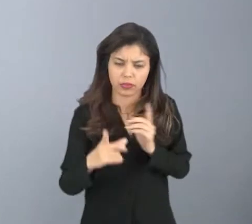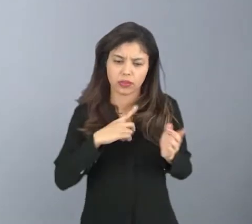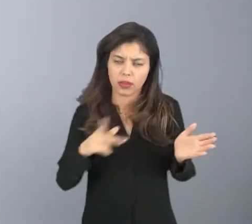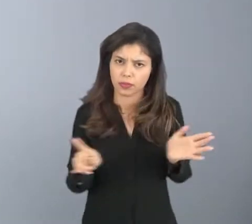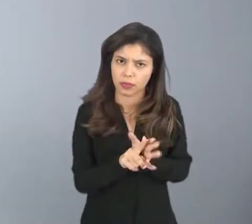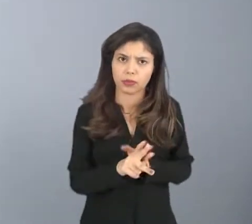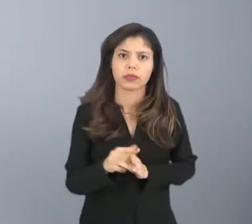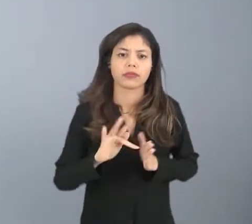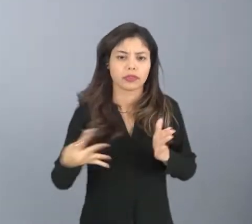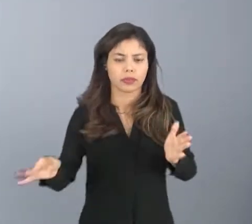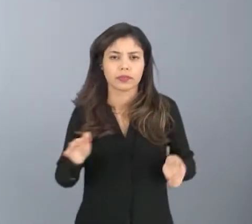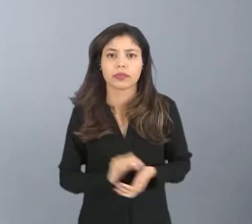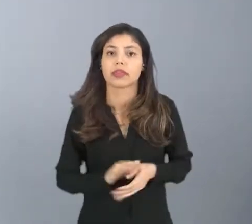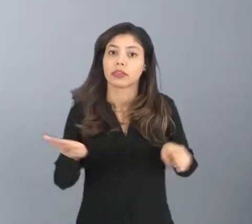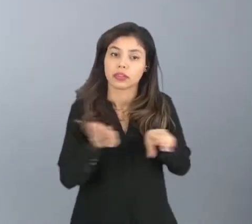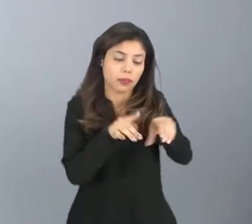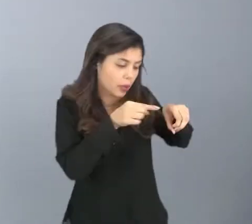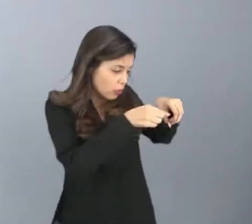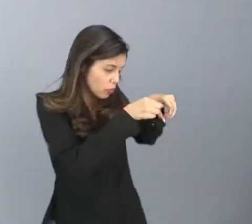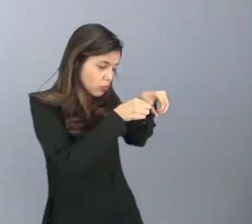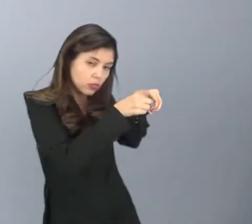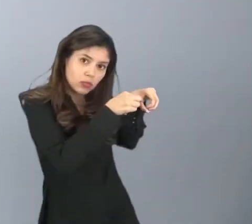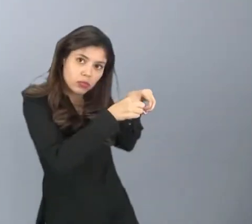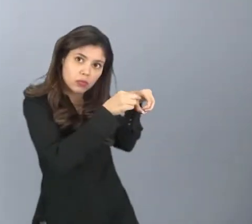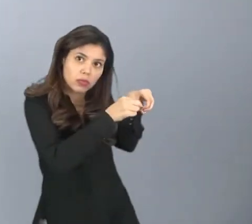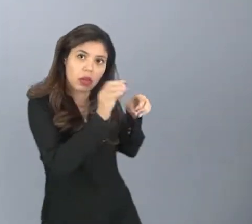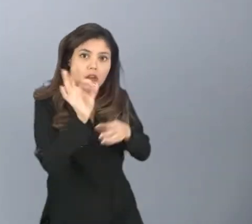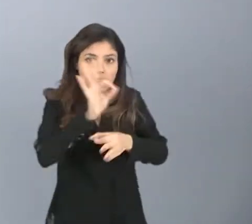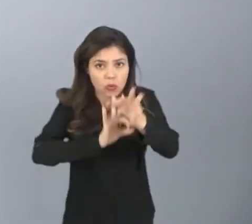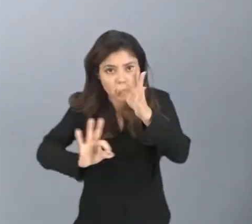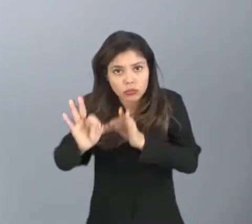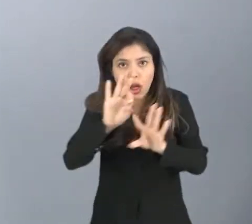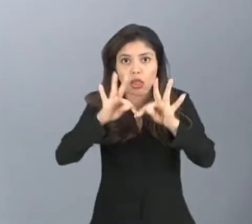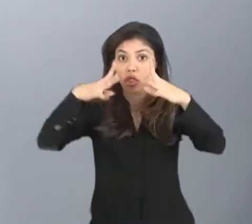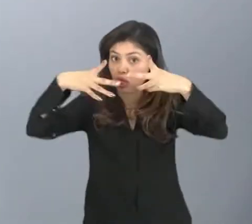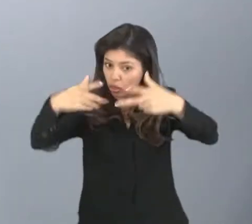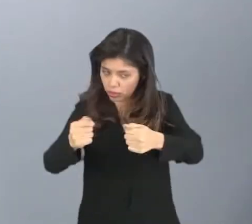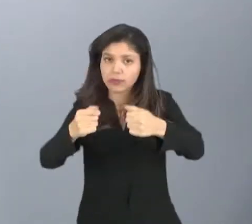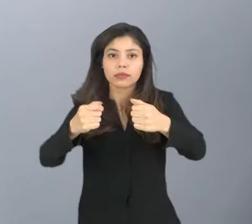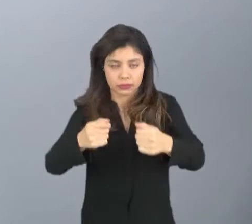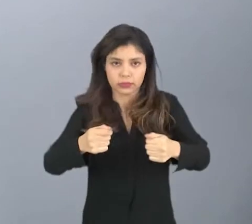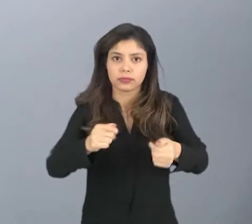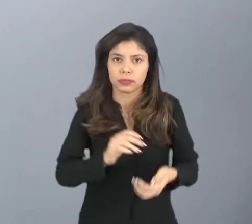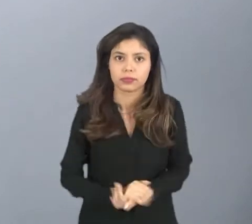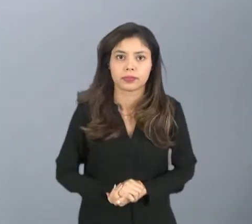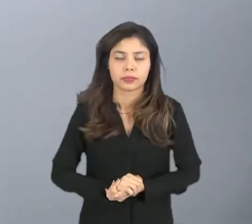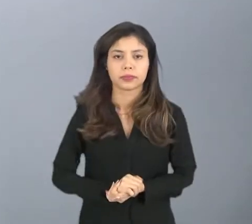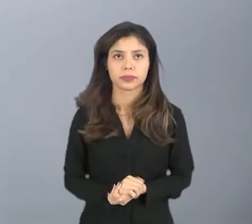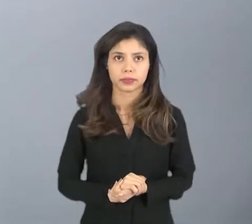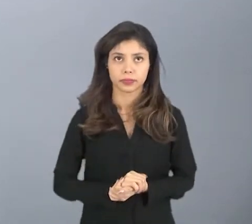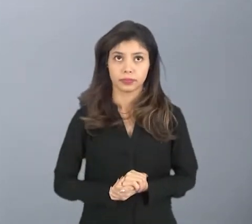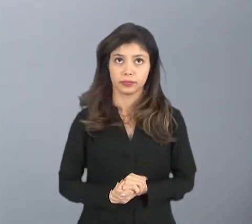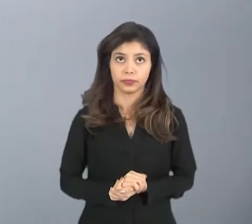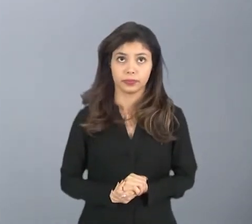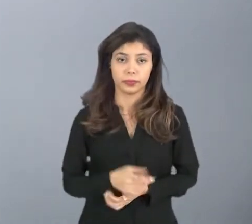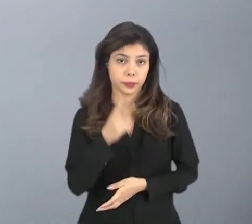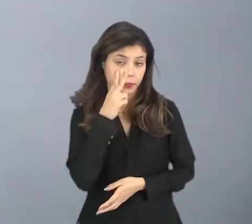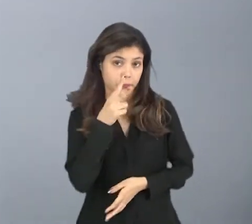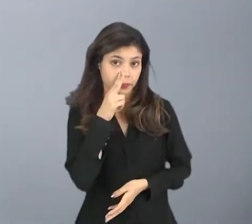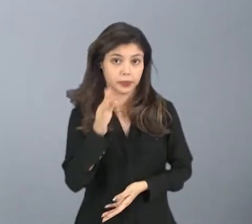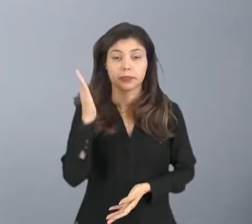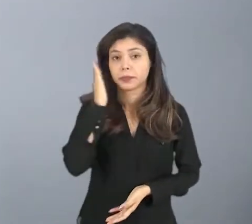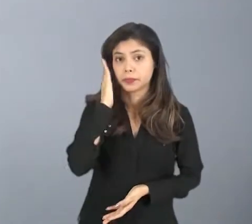uma função. E temos o núcleo, que controla todas essas funções para que elas aconteçam no momento exato, tá bom? Então, para ver se a